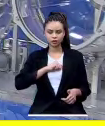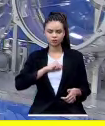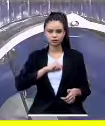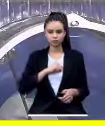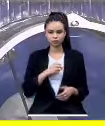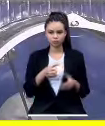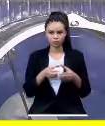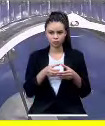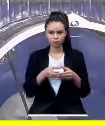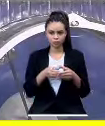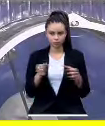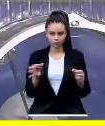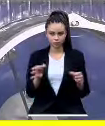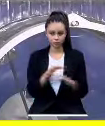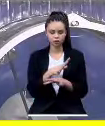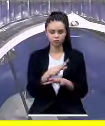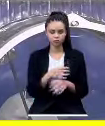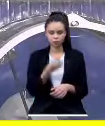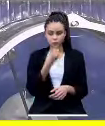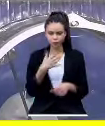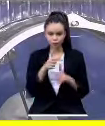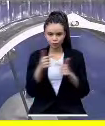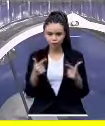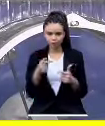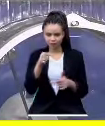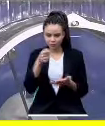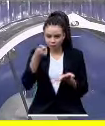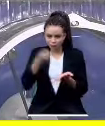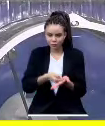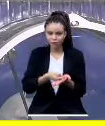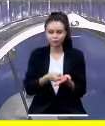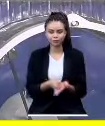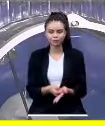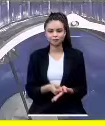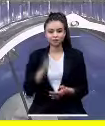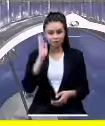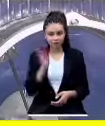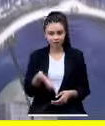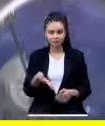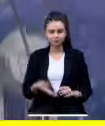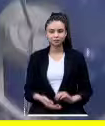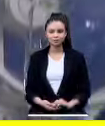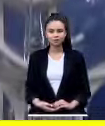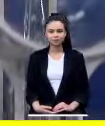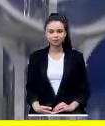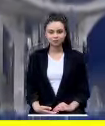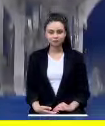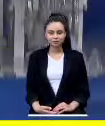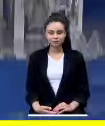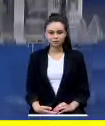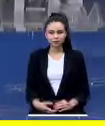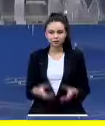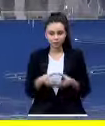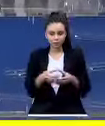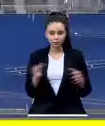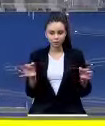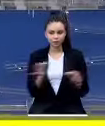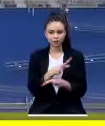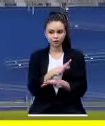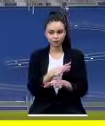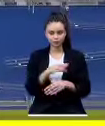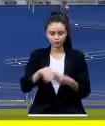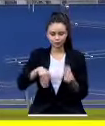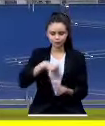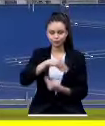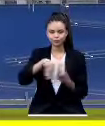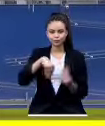bolas posicionadas. Boa sorte para você que apostou. Valendo! Globo recarregado,